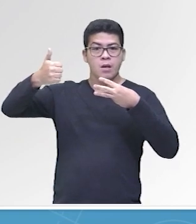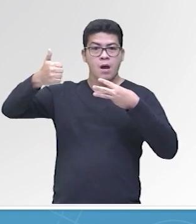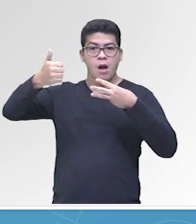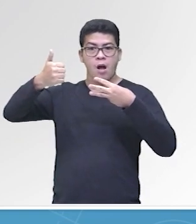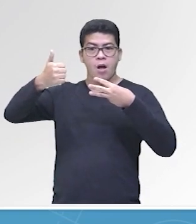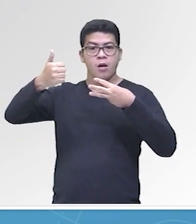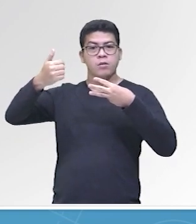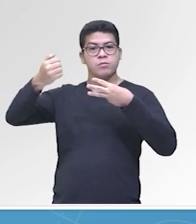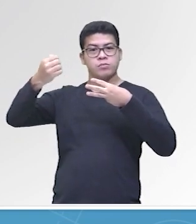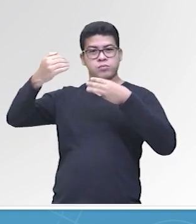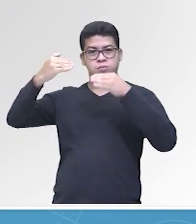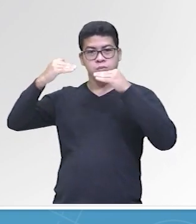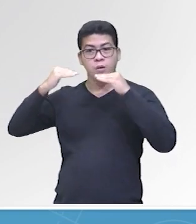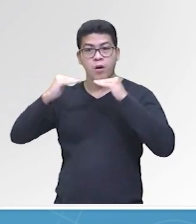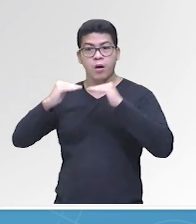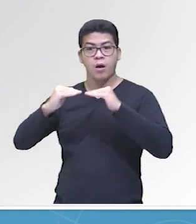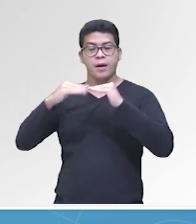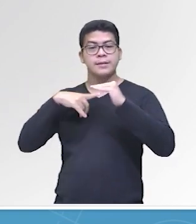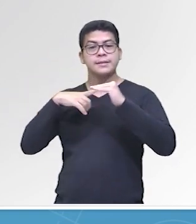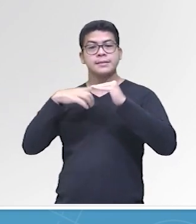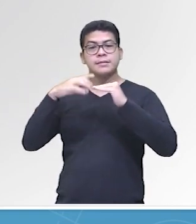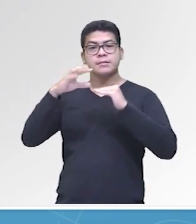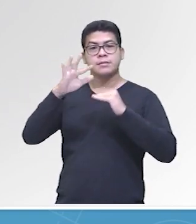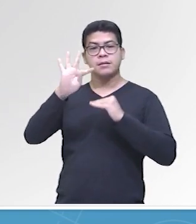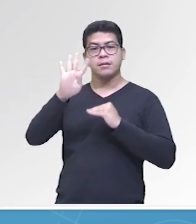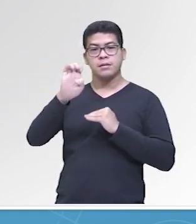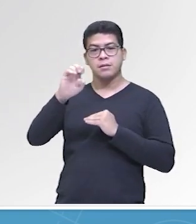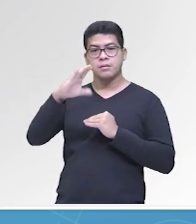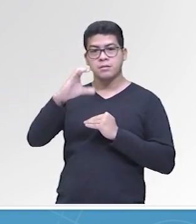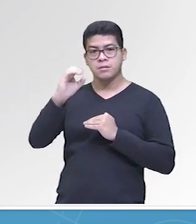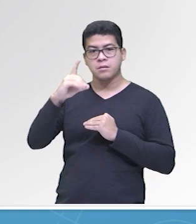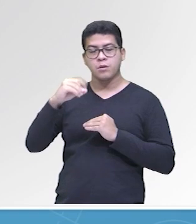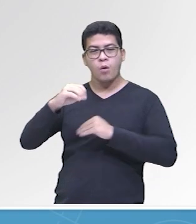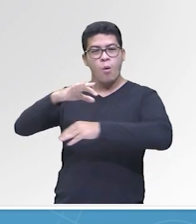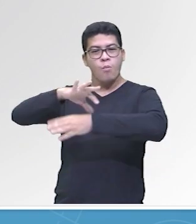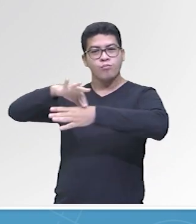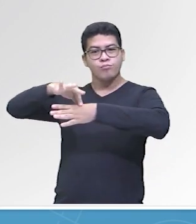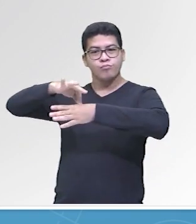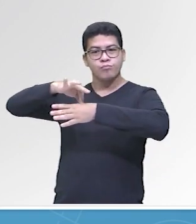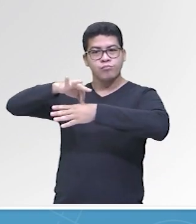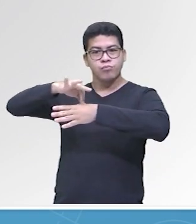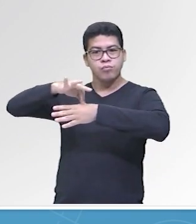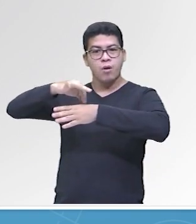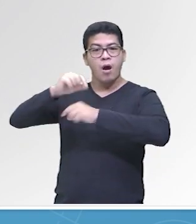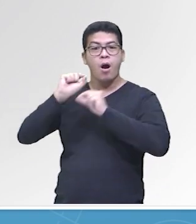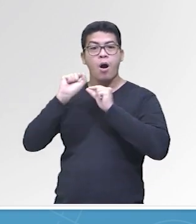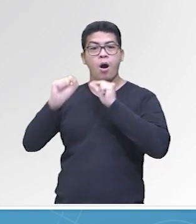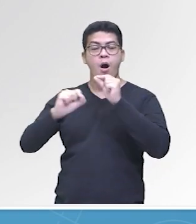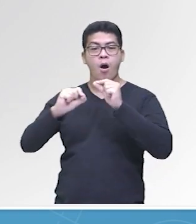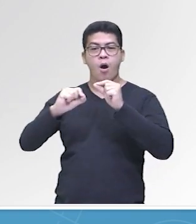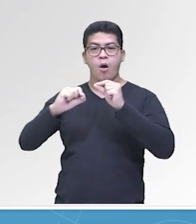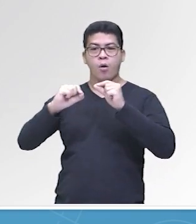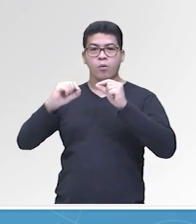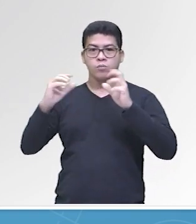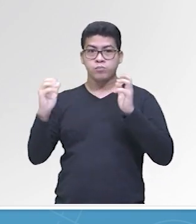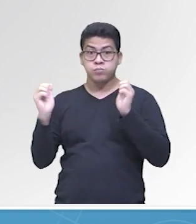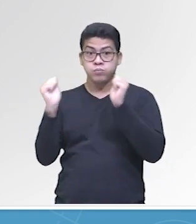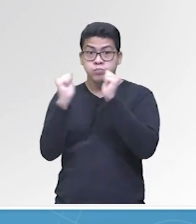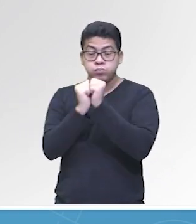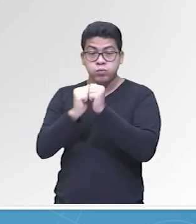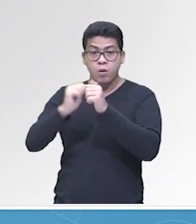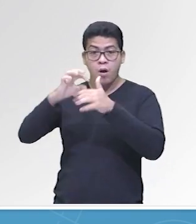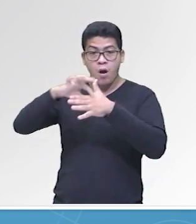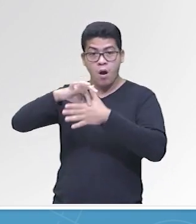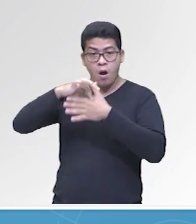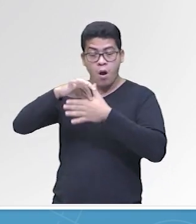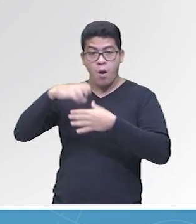vai ver que o conjunto de células vai formar um tecido. Esse jogo de tecido, esse conjunto de tecido,